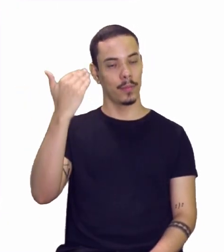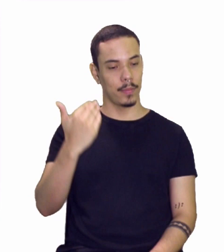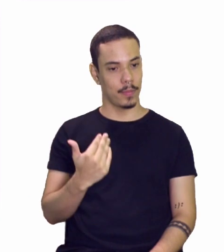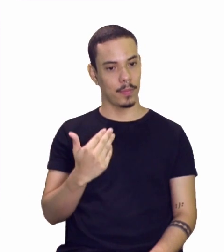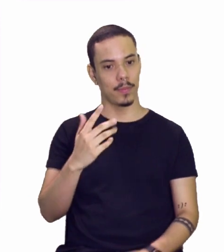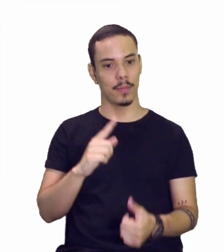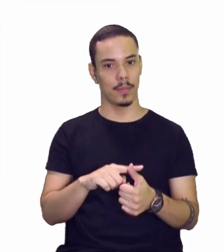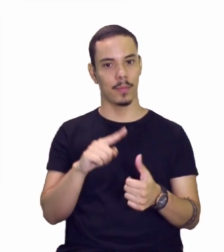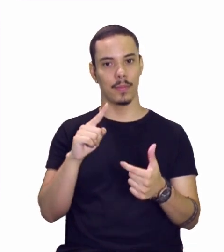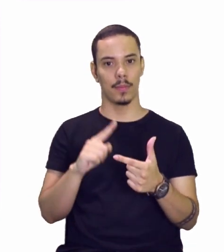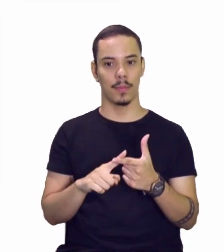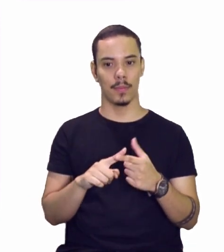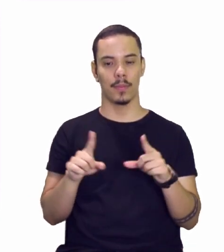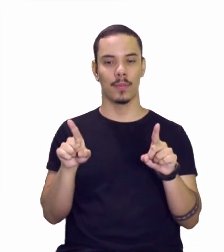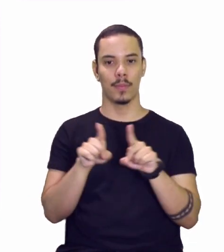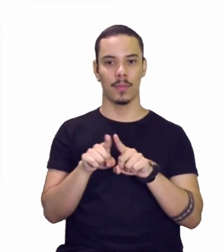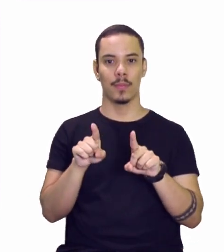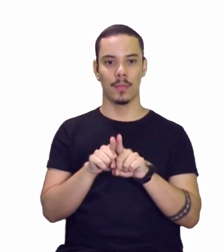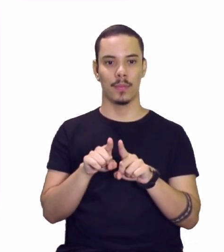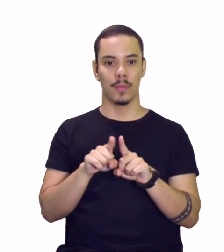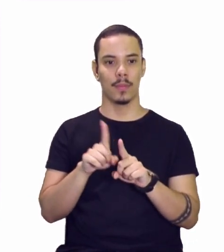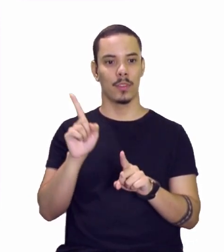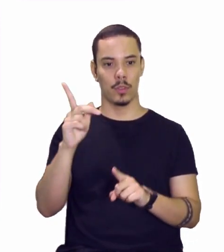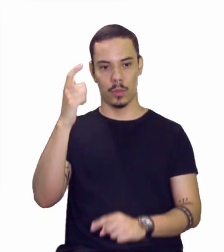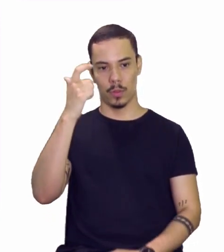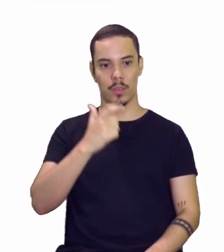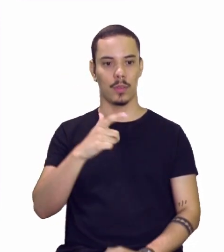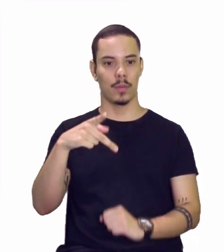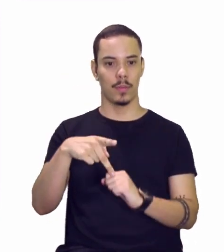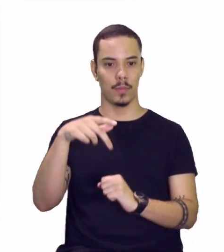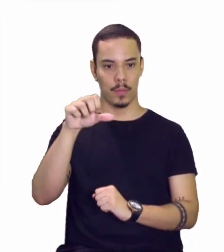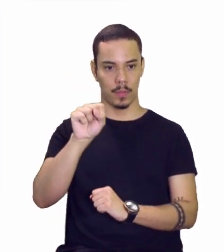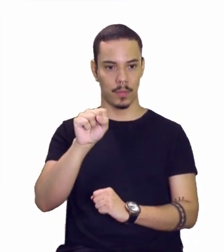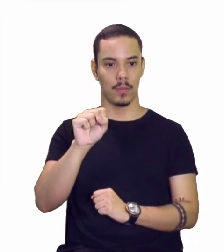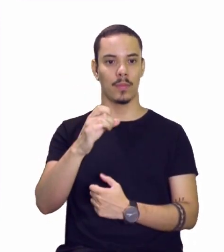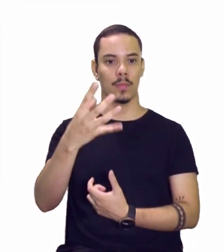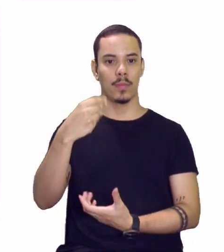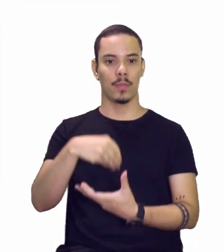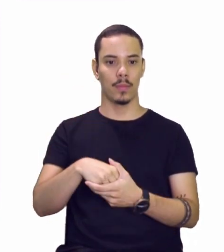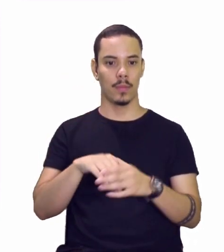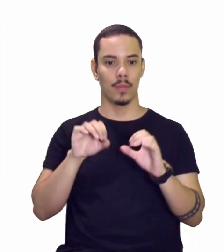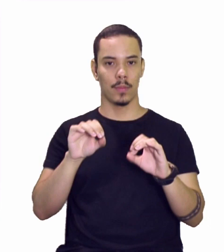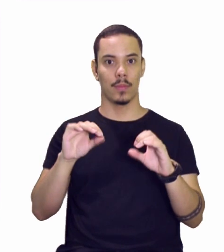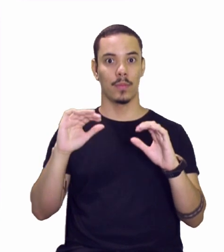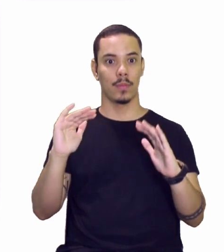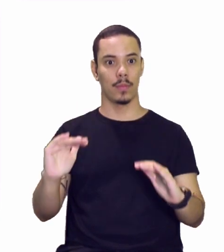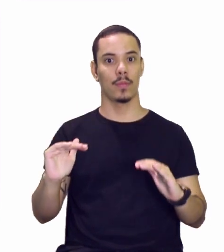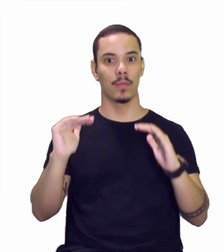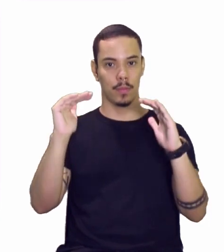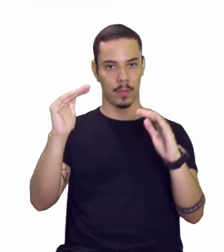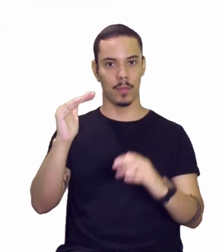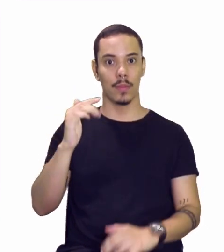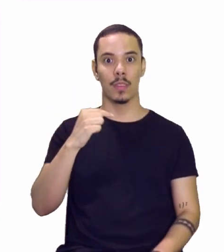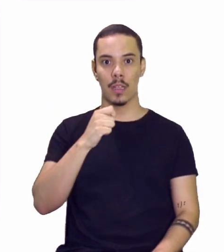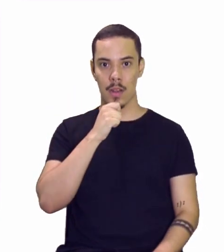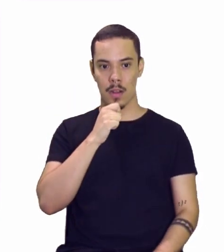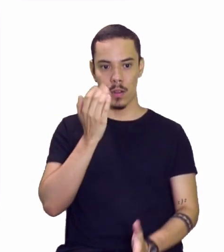tá? Aí tá como especialista em metodologia do ensino superior. Deixar claro que a vocês hoje que eu sou